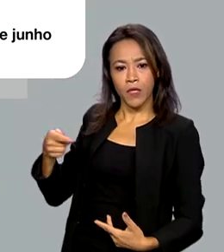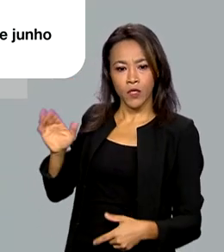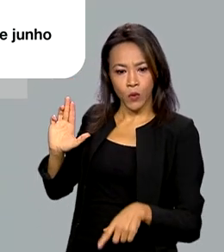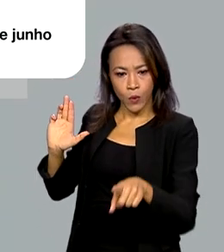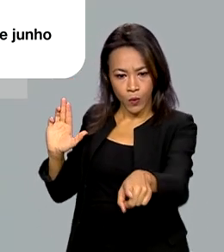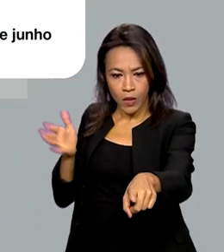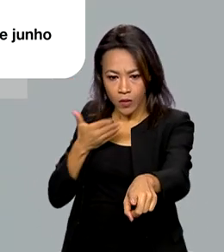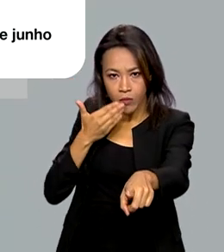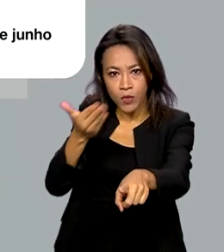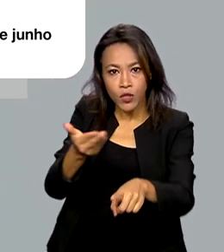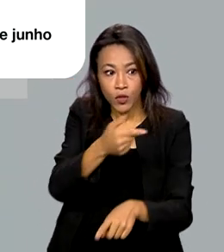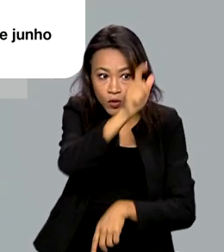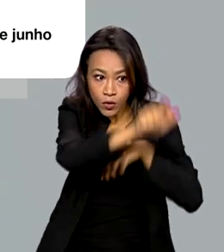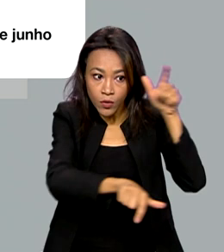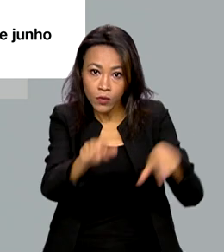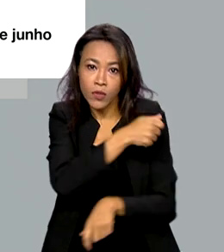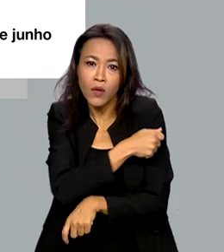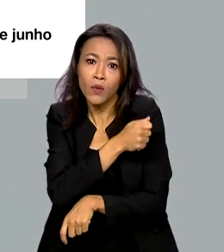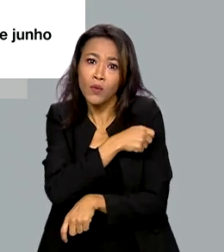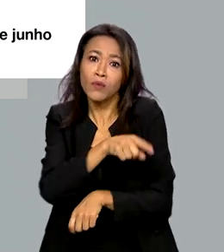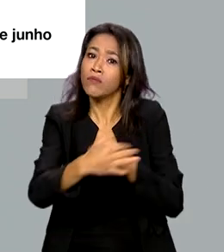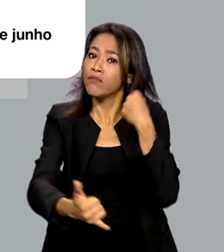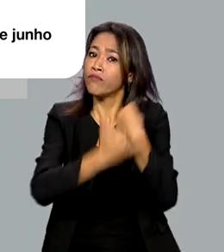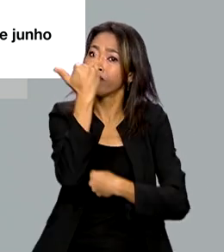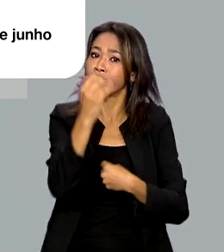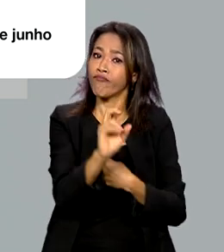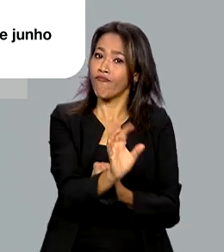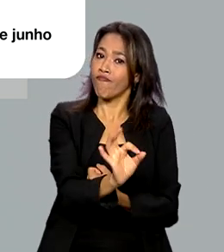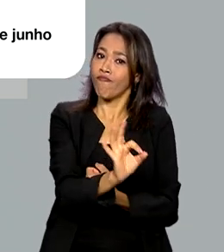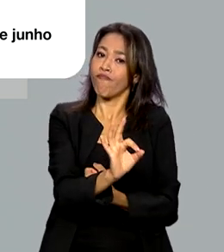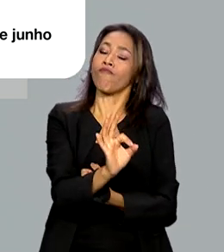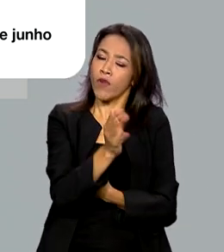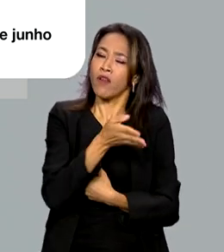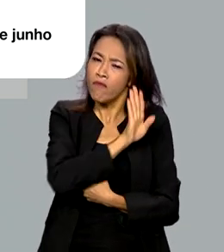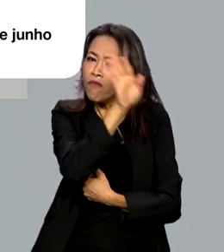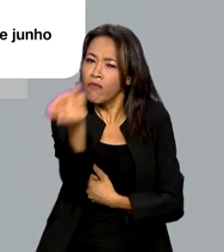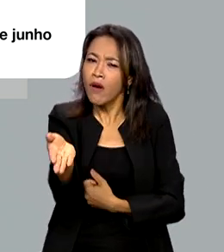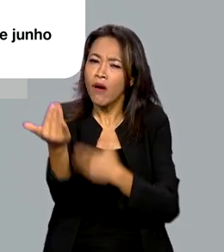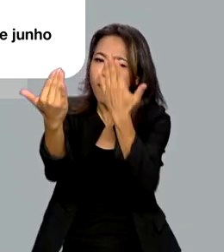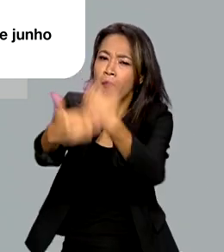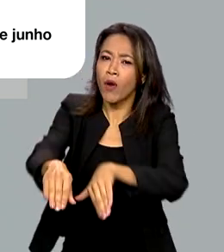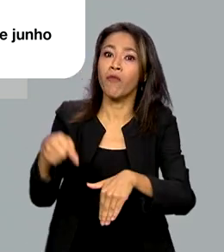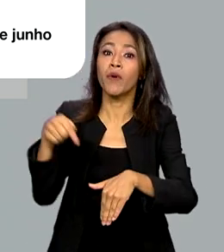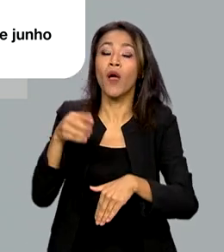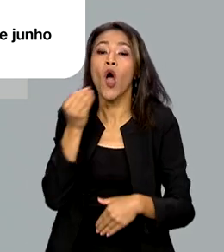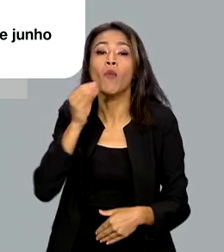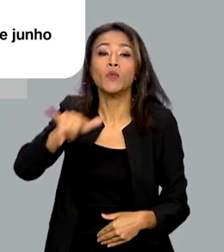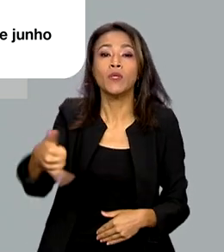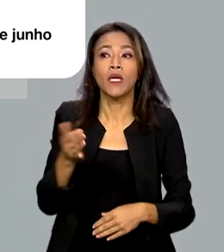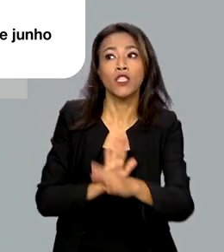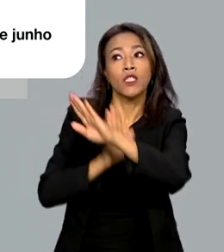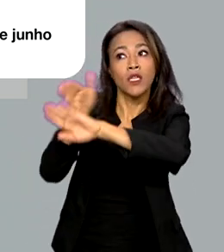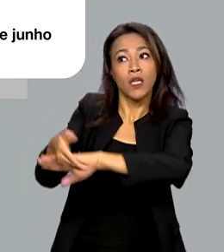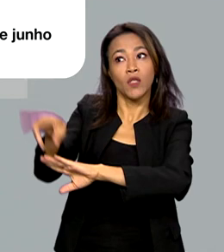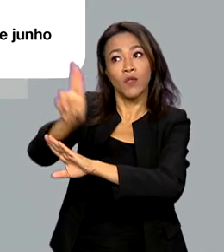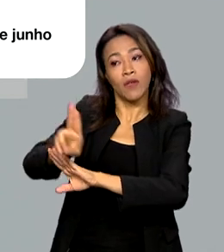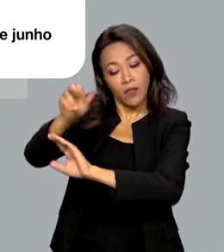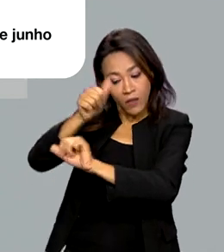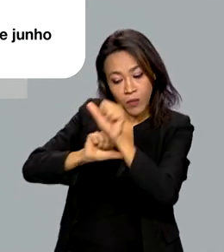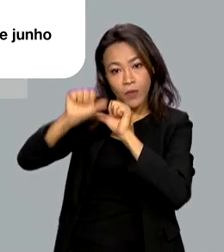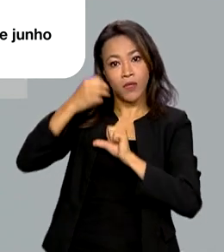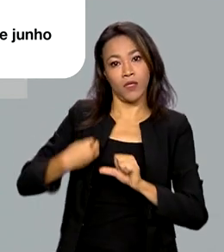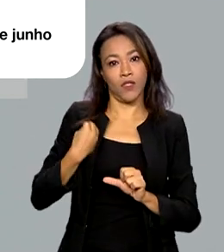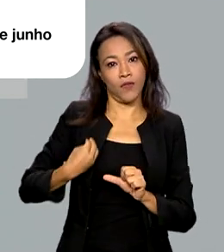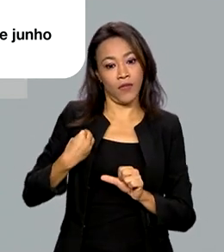os estudantes não deixem de fazer a prova lembrou que o Enem é a chance de entrar na universidade e mudar de vida e finalizou